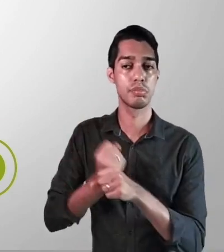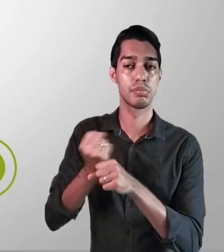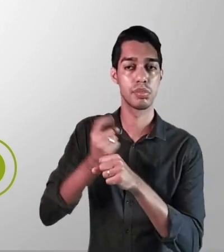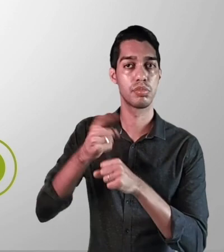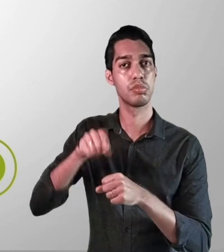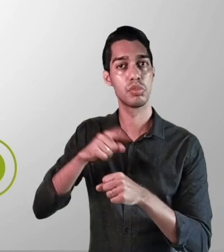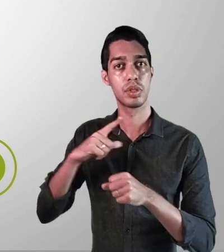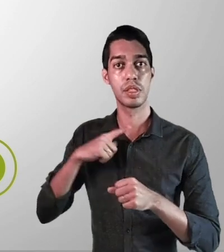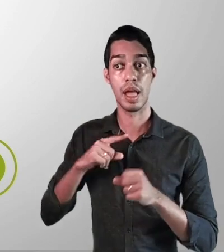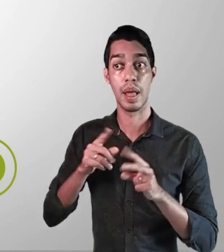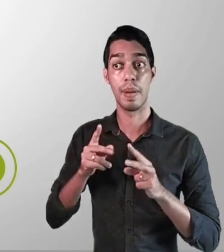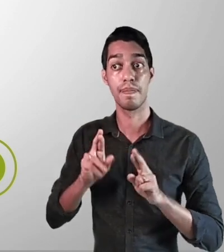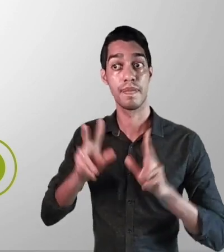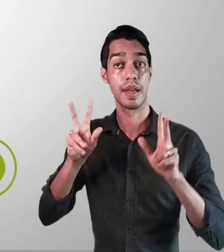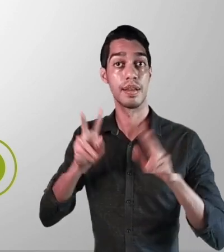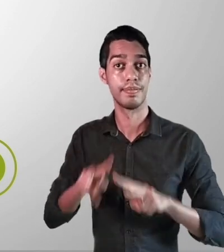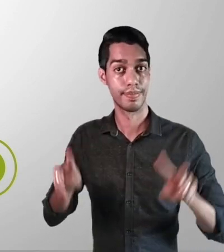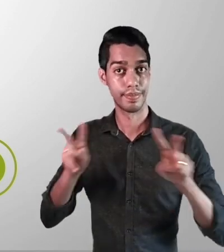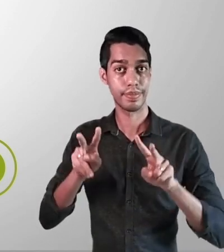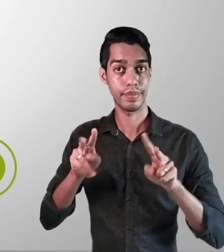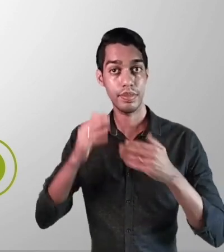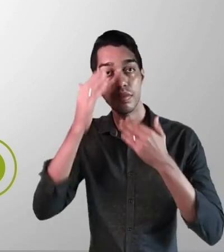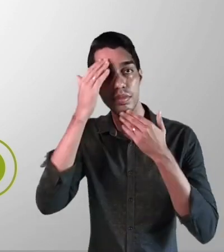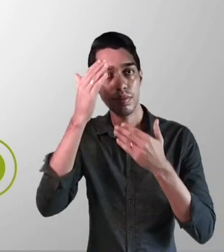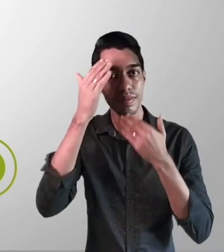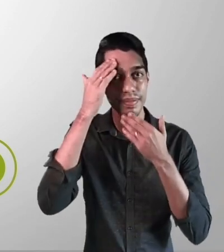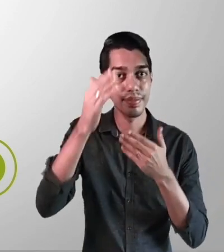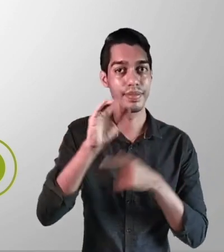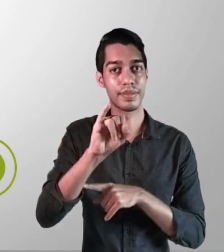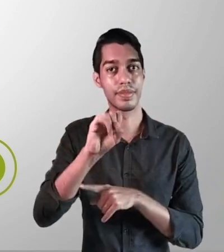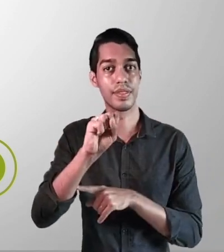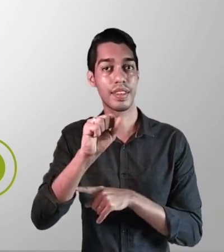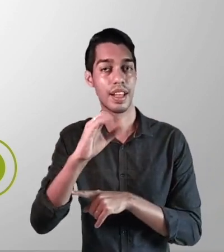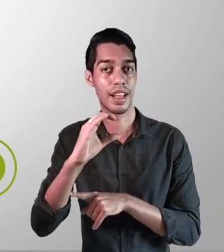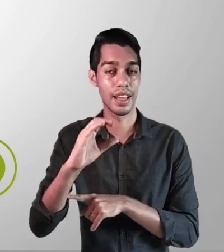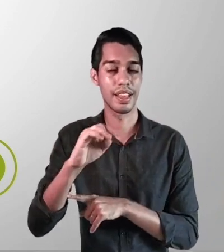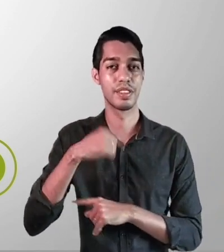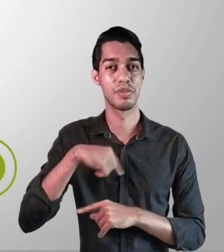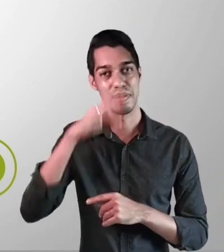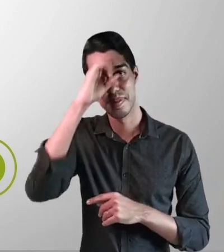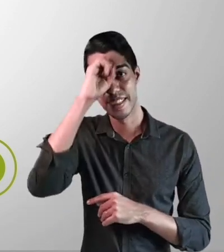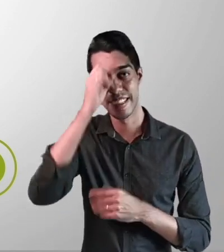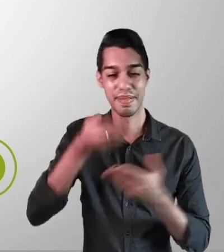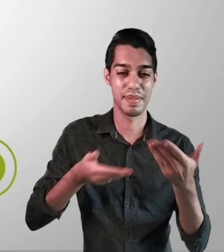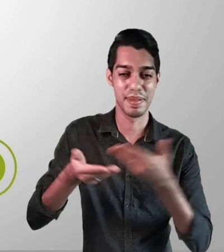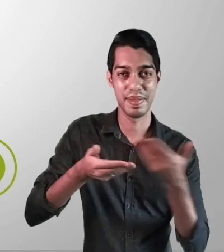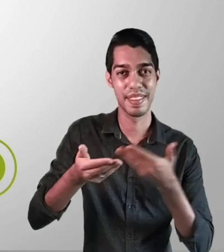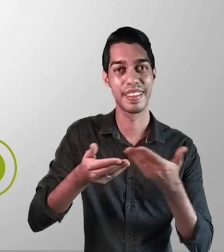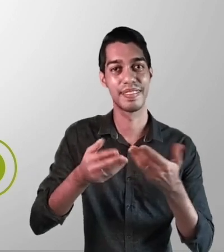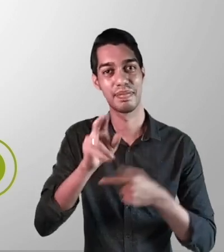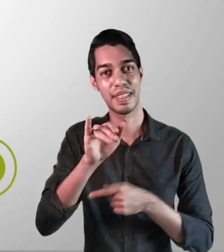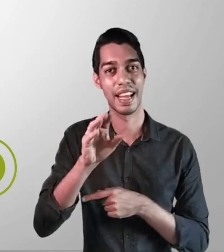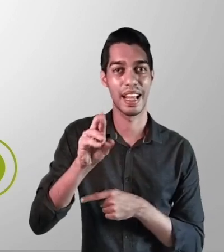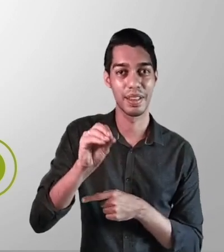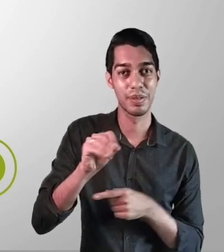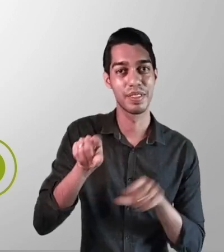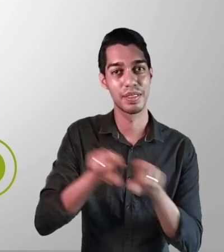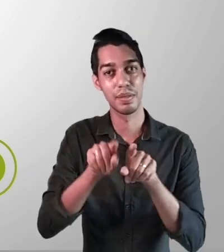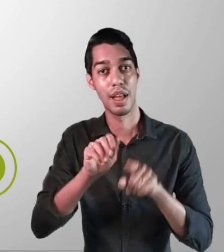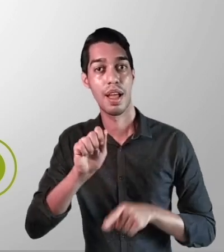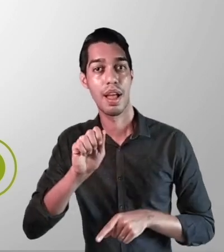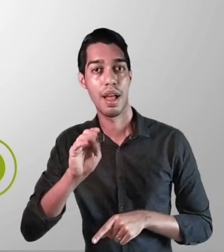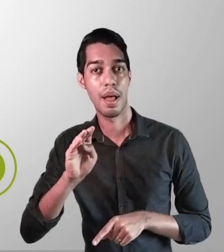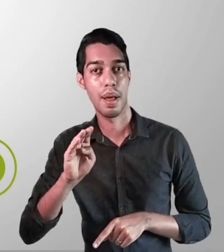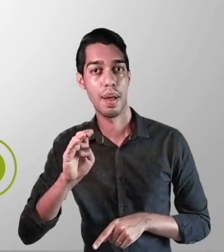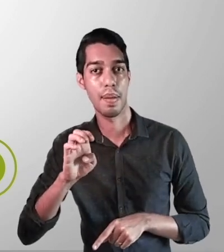Queria agradecer aqui ao Isaac, acho que o debate foi muito importante, aprendi muito com ele. Obrigado, Ricardo, obrigado novamente à ABECS por